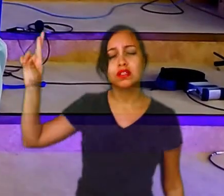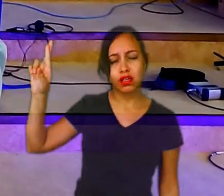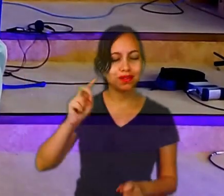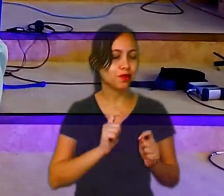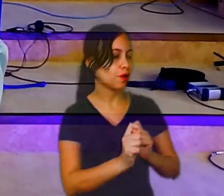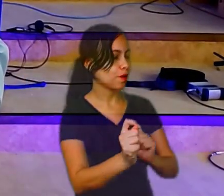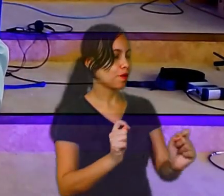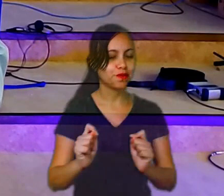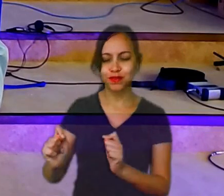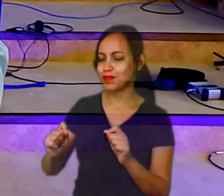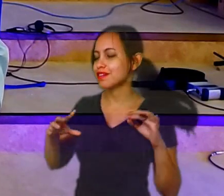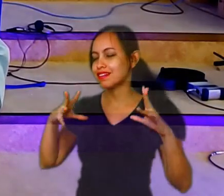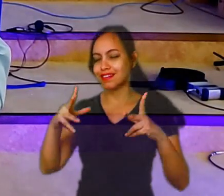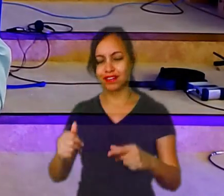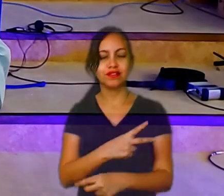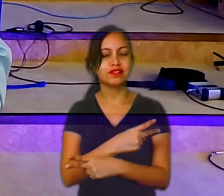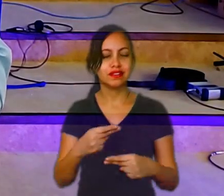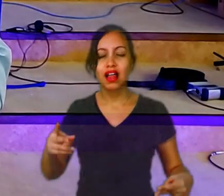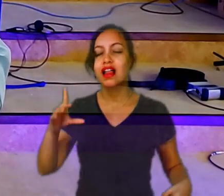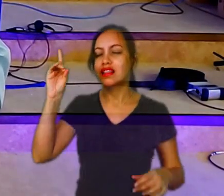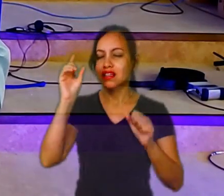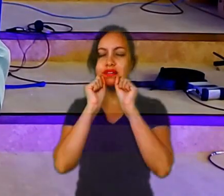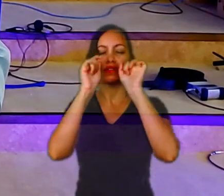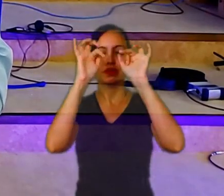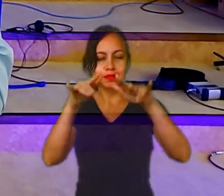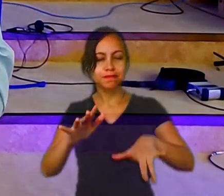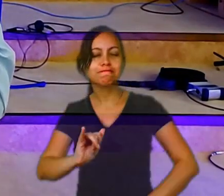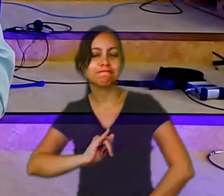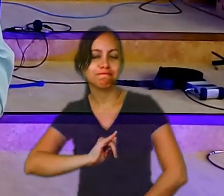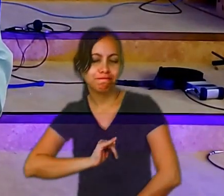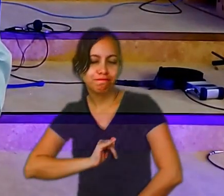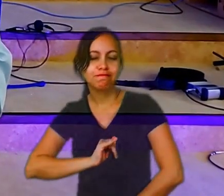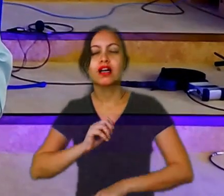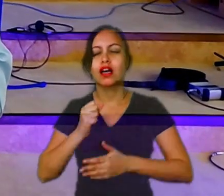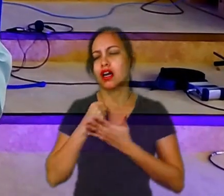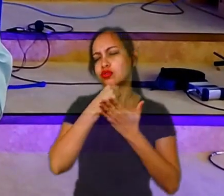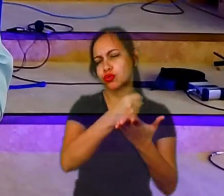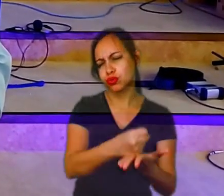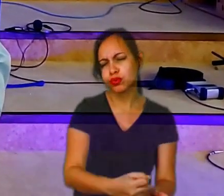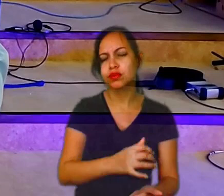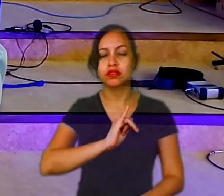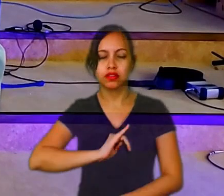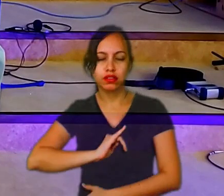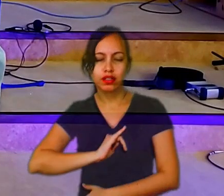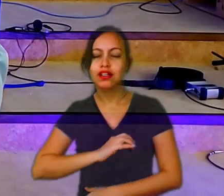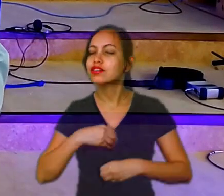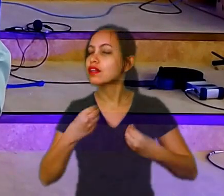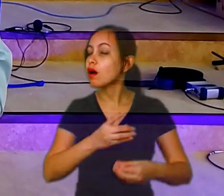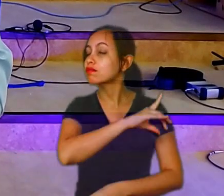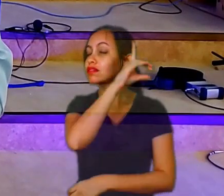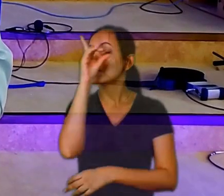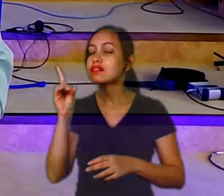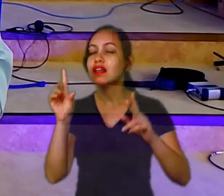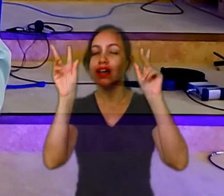no controle de todas as coisas. Abençoa a Tua igreja, meu Deus. Ajuda a Tua igreja, dás um dia de paz à Tua